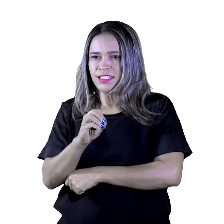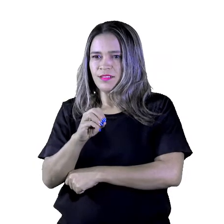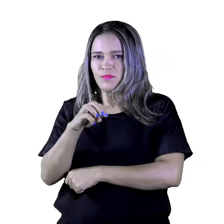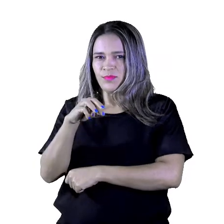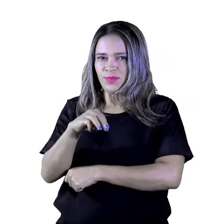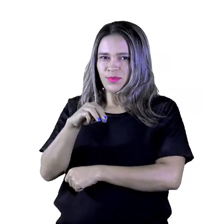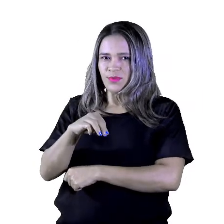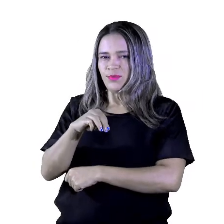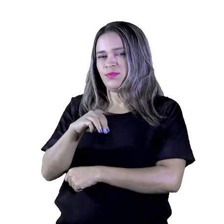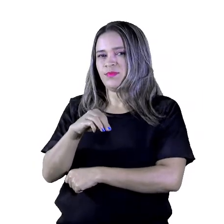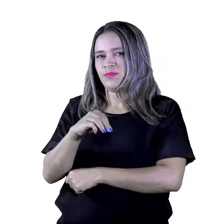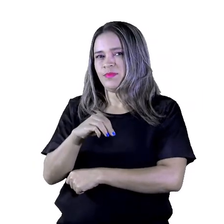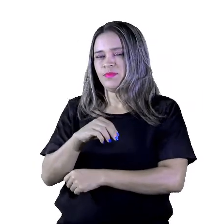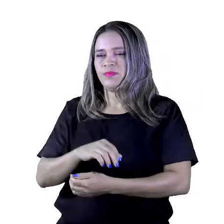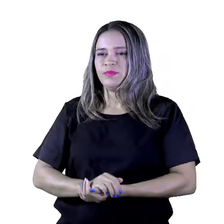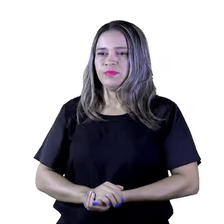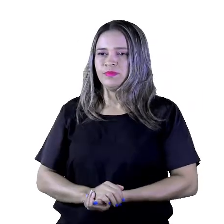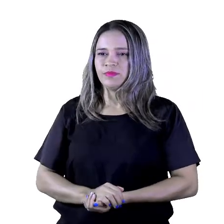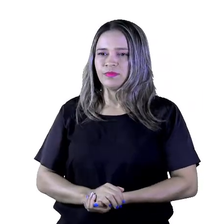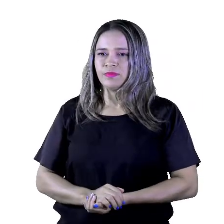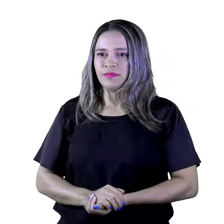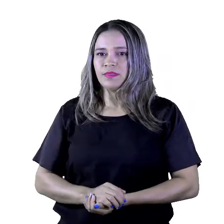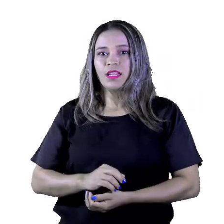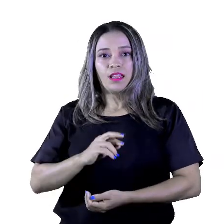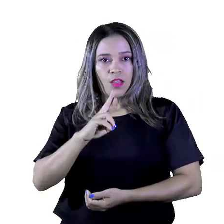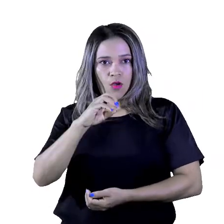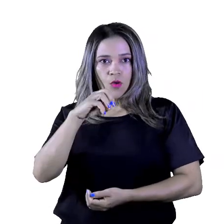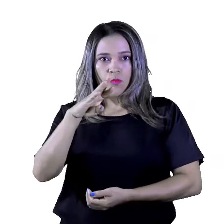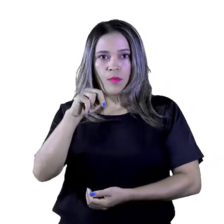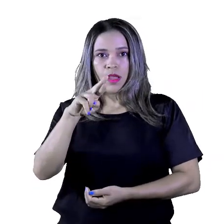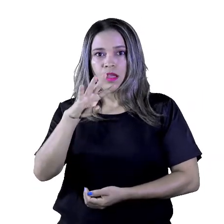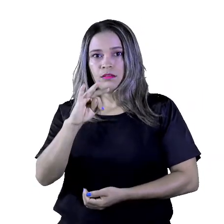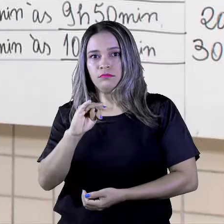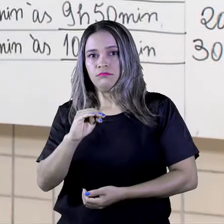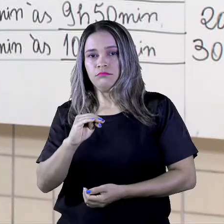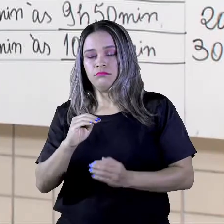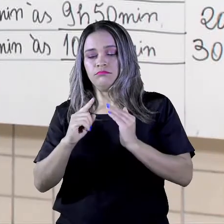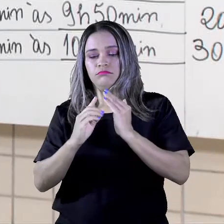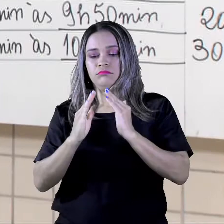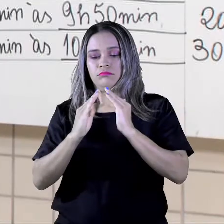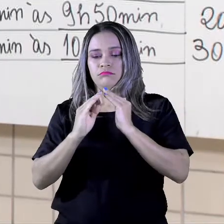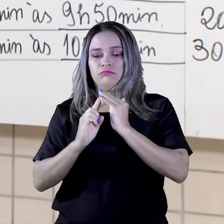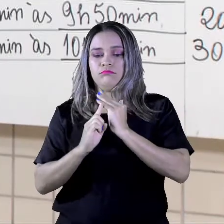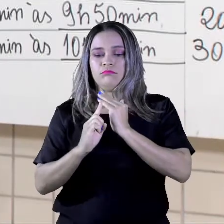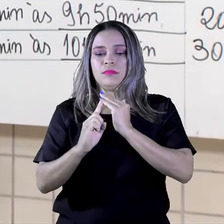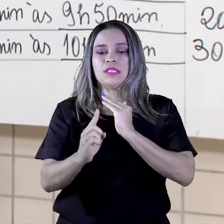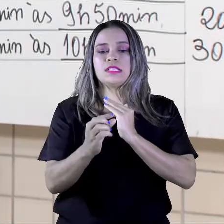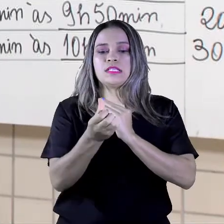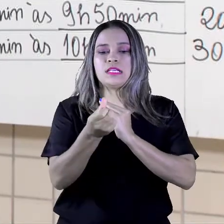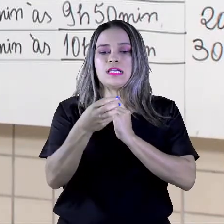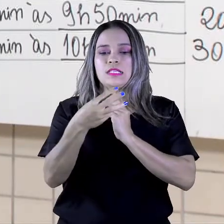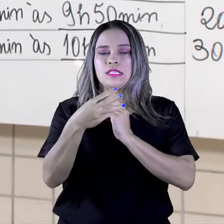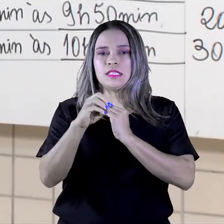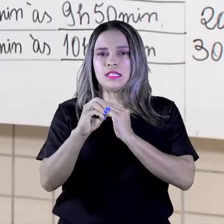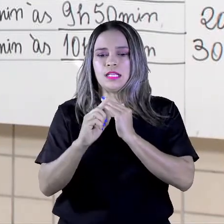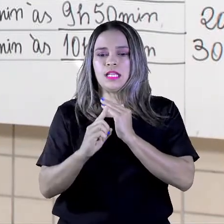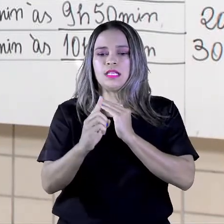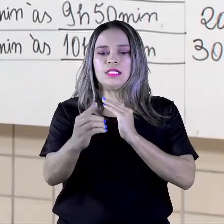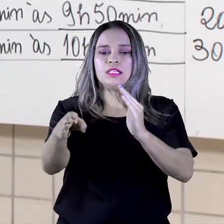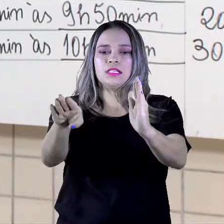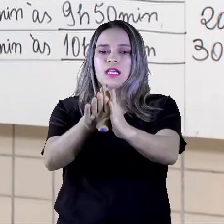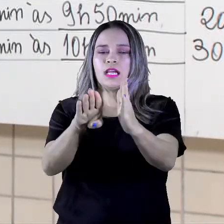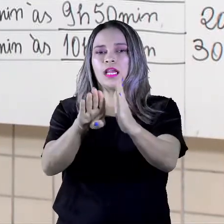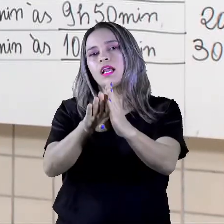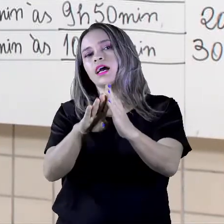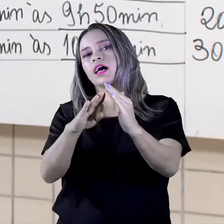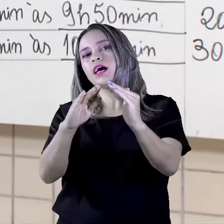6h30 minutos. Roberto saiu de casa às 6h30 da manhã para chegar na escola às 7